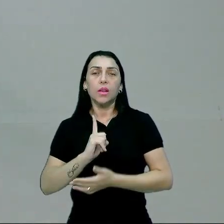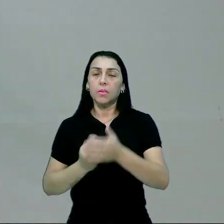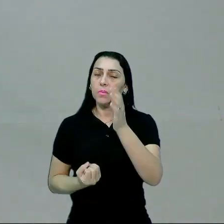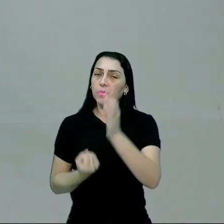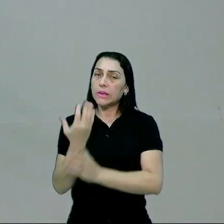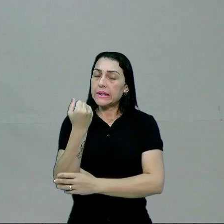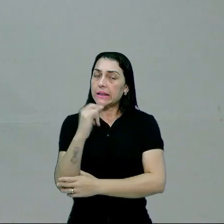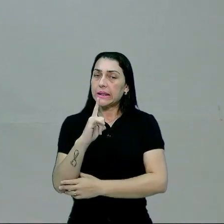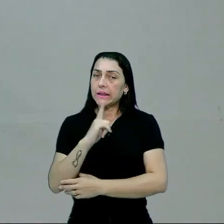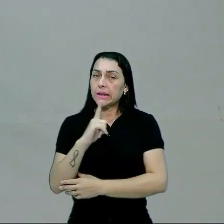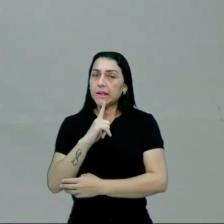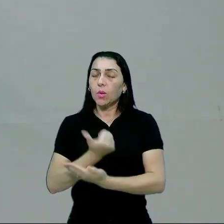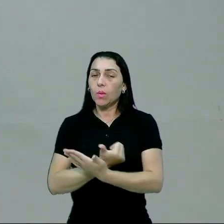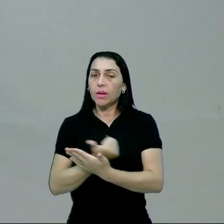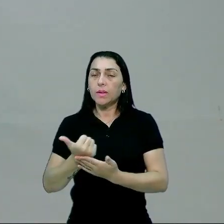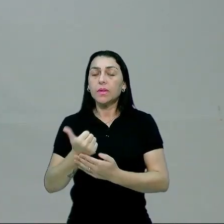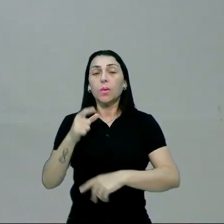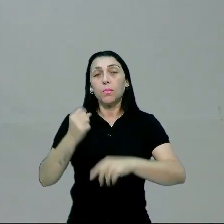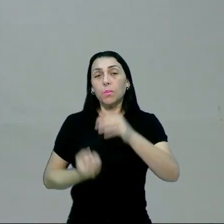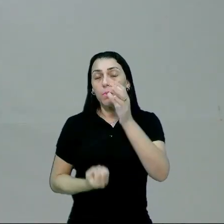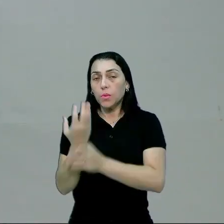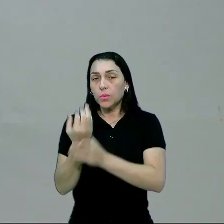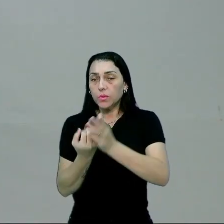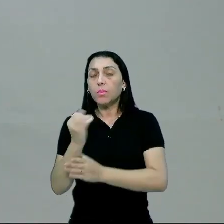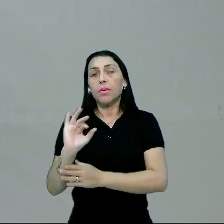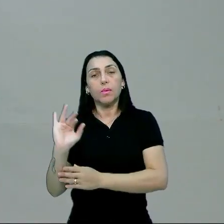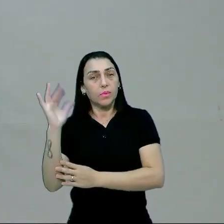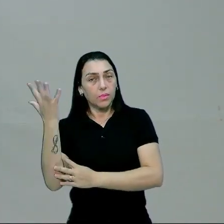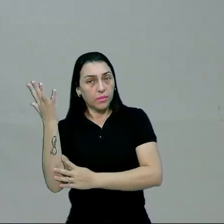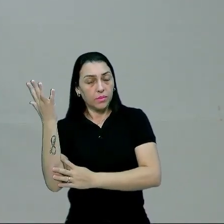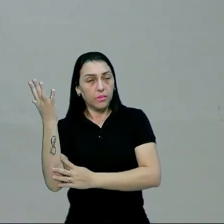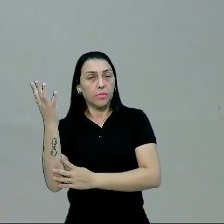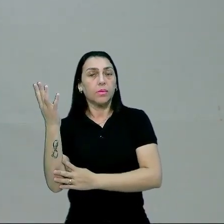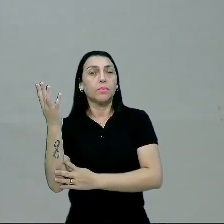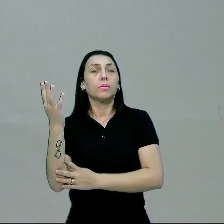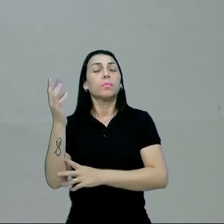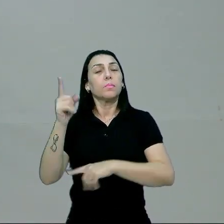se existe uma ação produtiva para isso, para